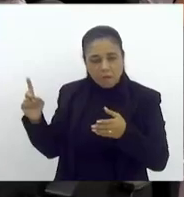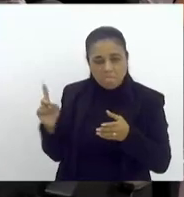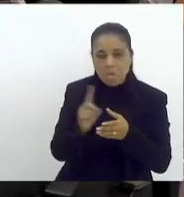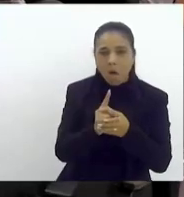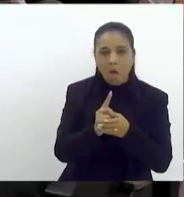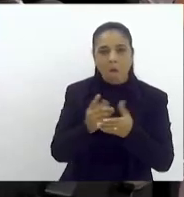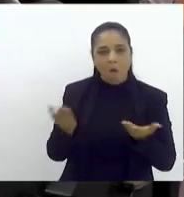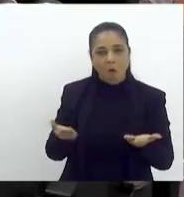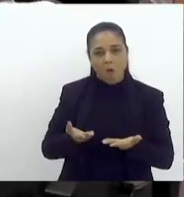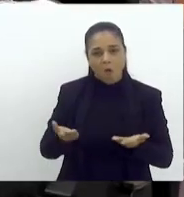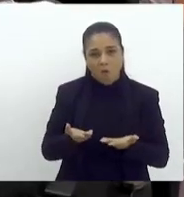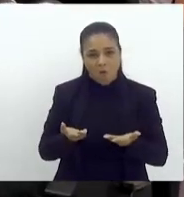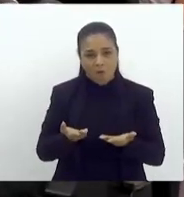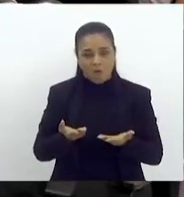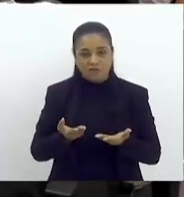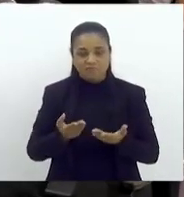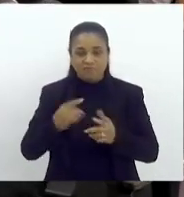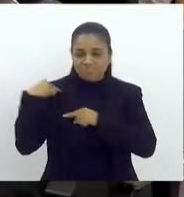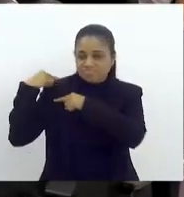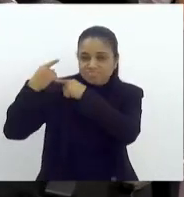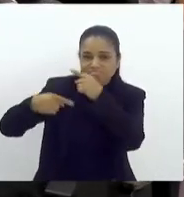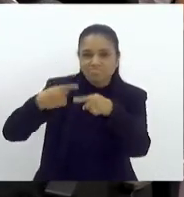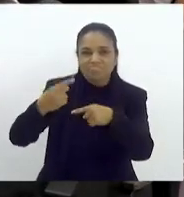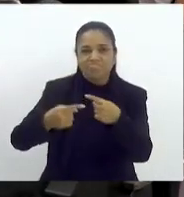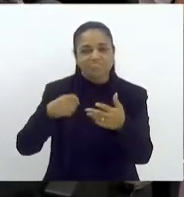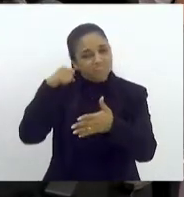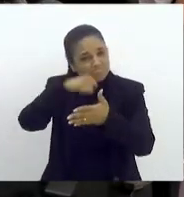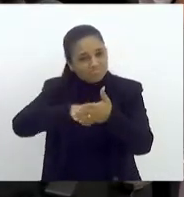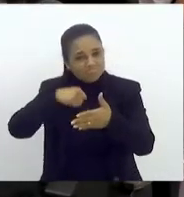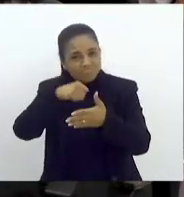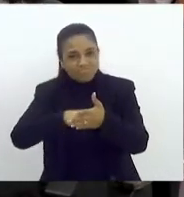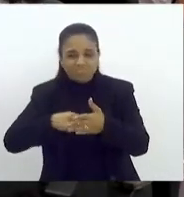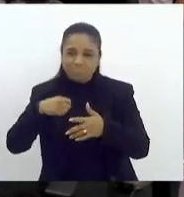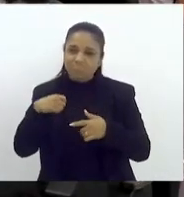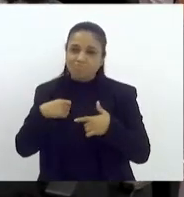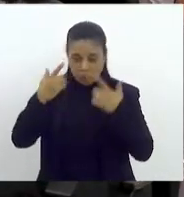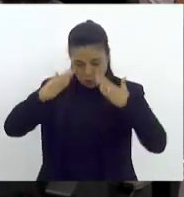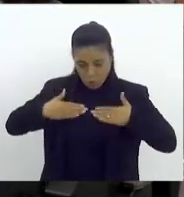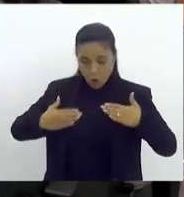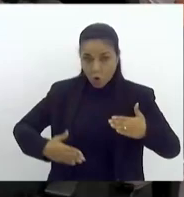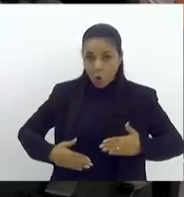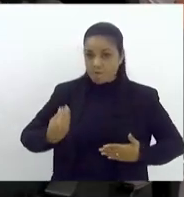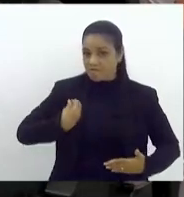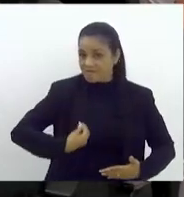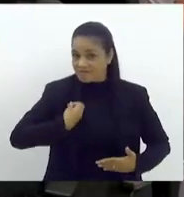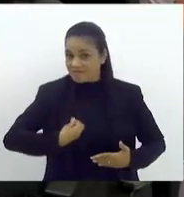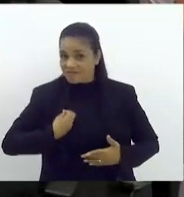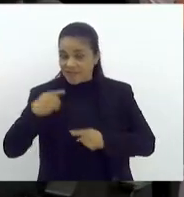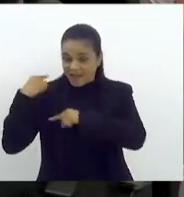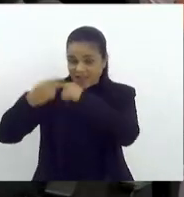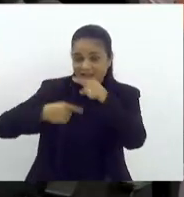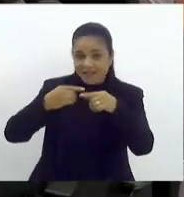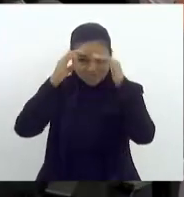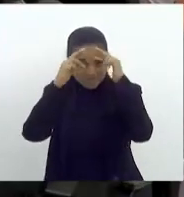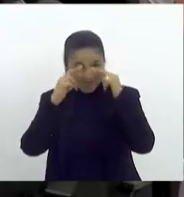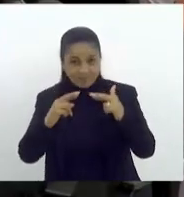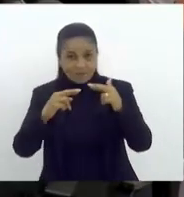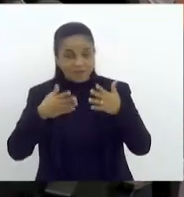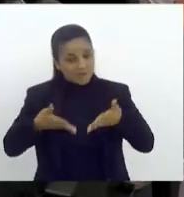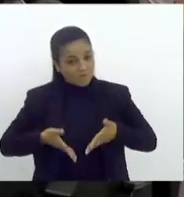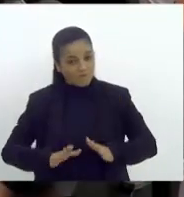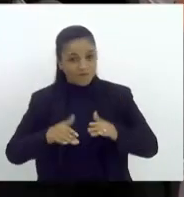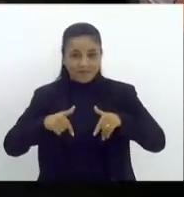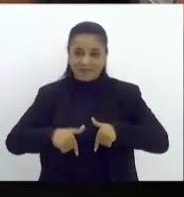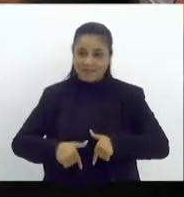porque nós somos herdeira da resistência da luta eu sou potência meu corpo sobrevivência alegado e referência respeita o ventre